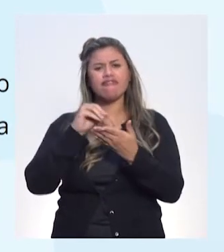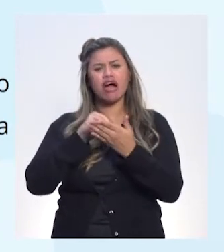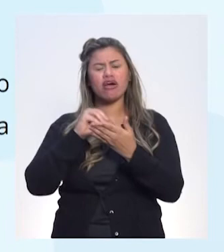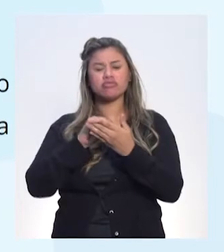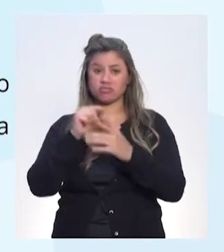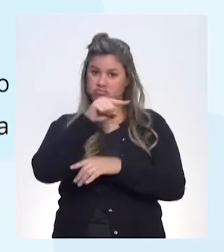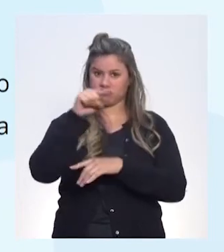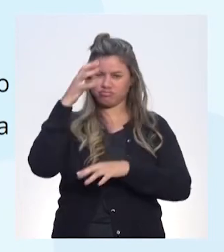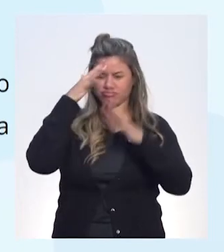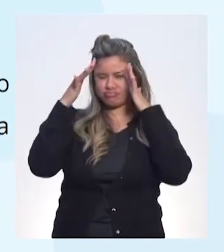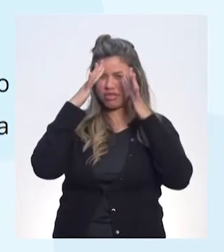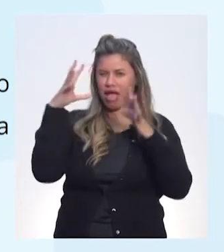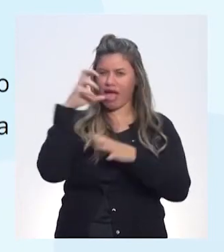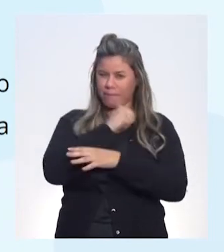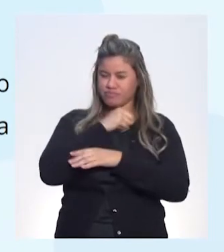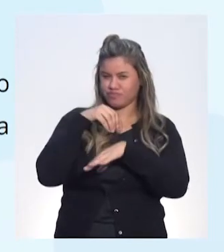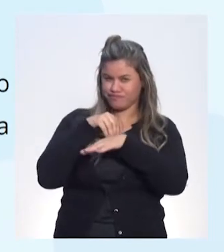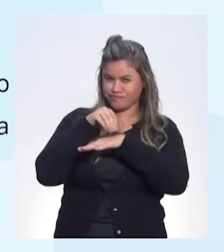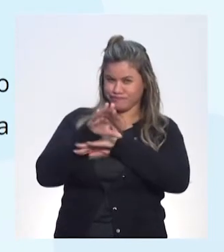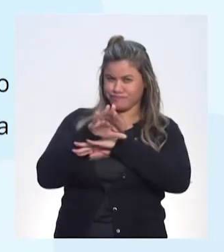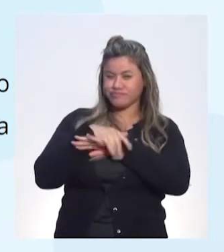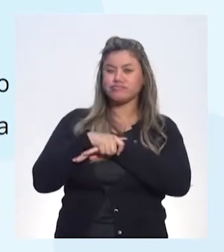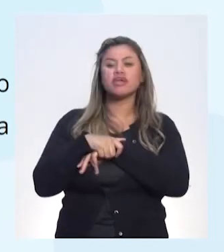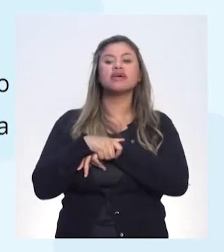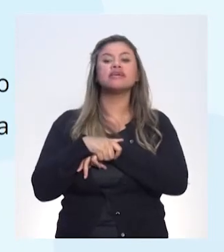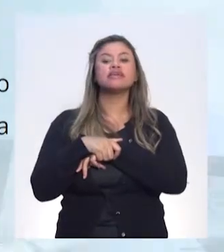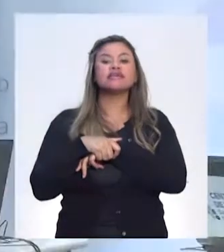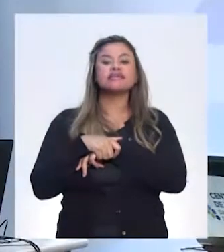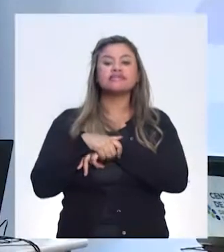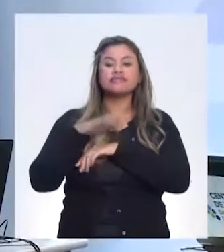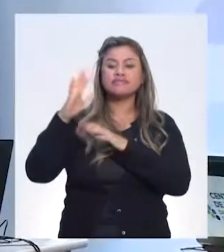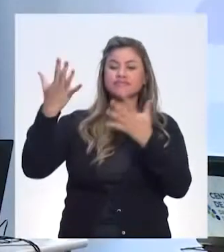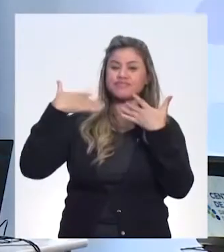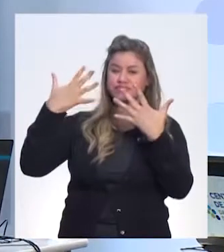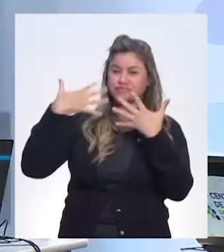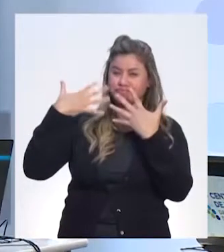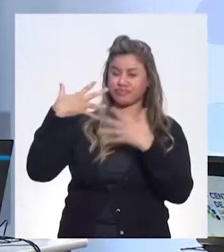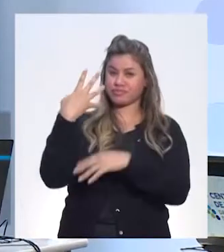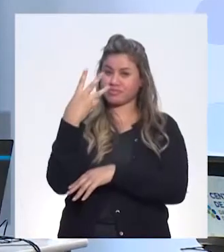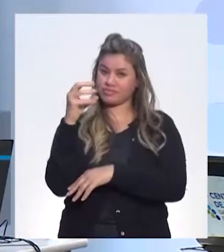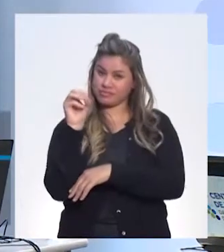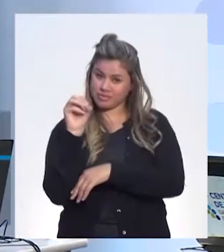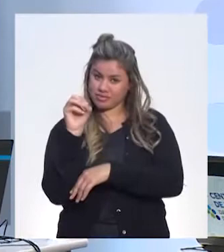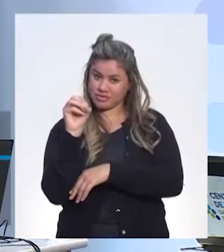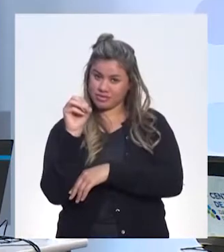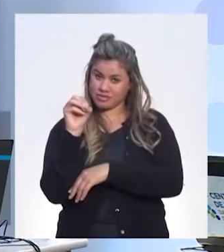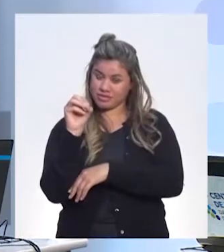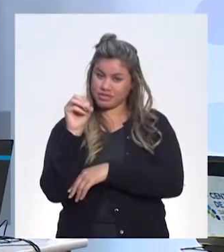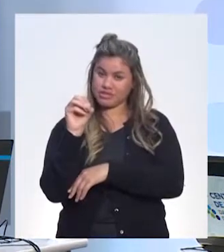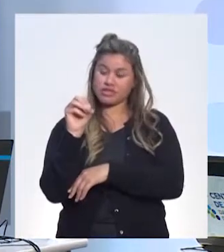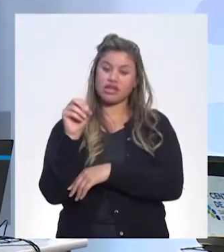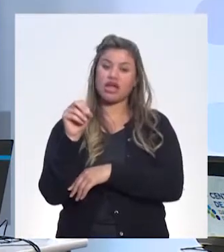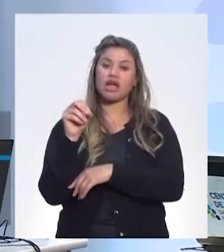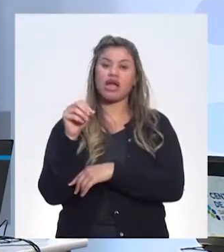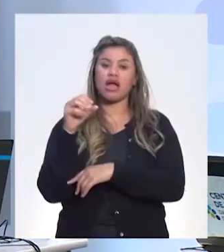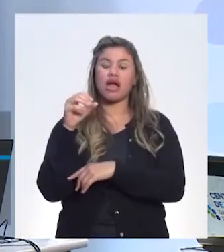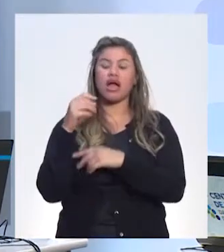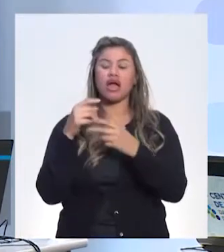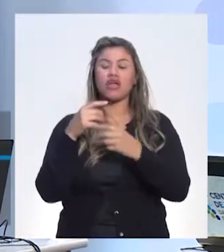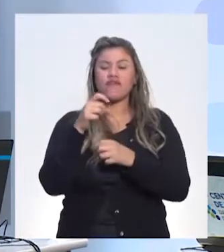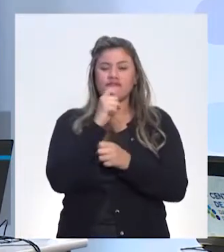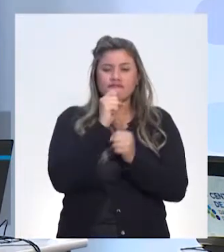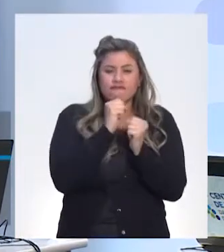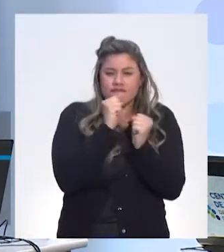pensar rapidamente? Vou te dar uma dica. Se no verão mede 30 e se no inverno mede